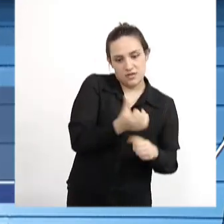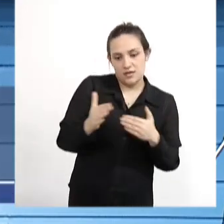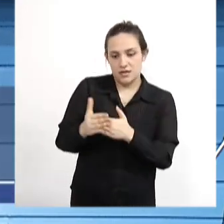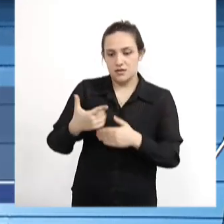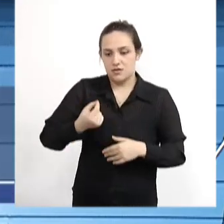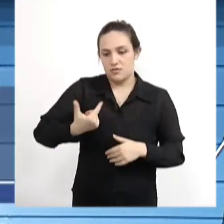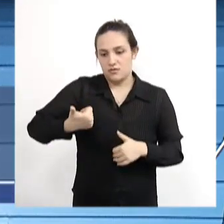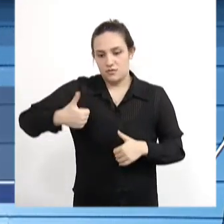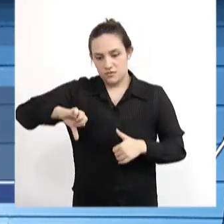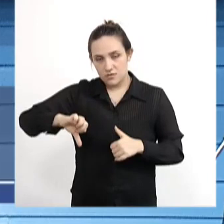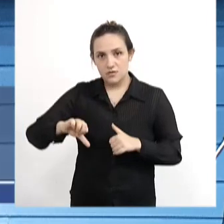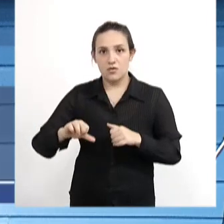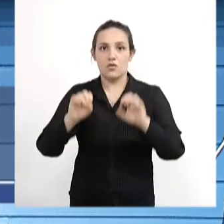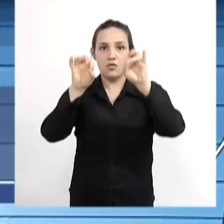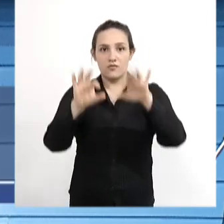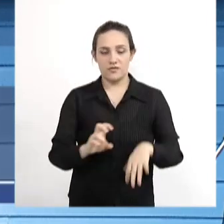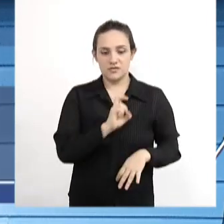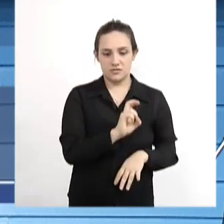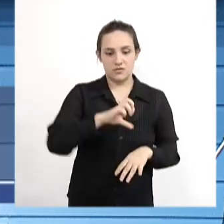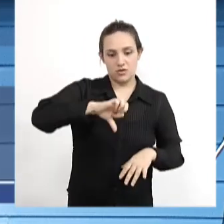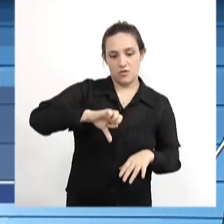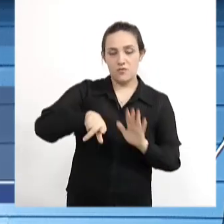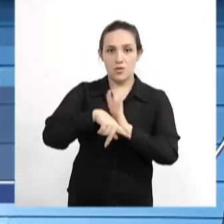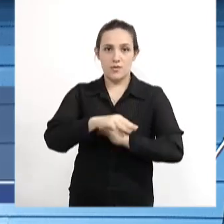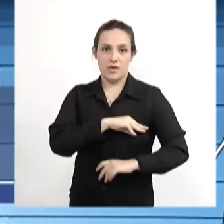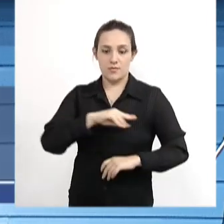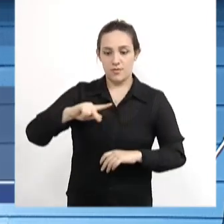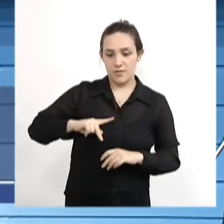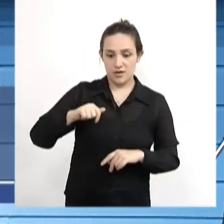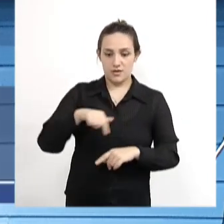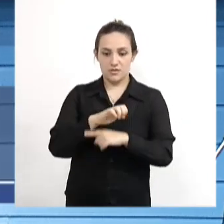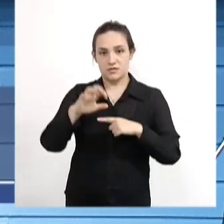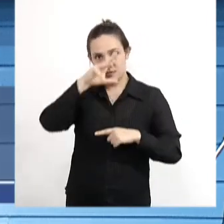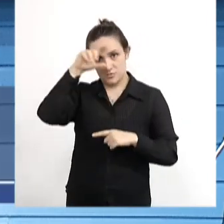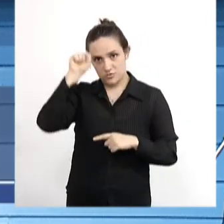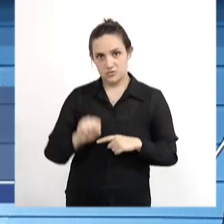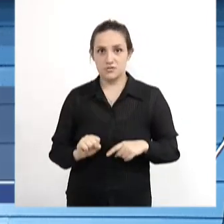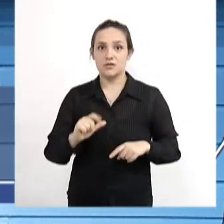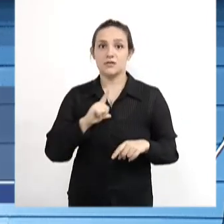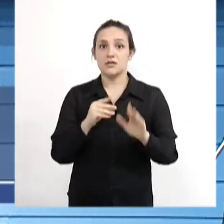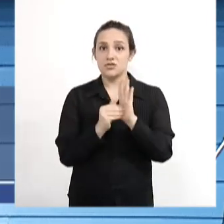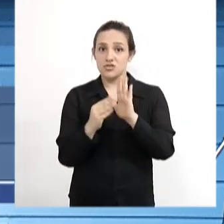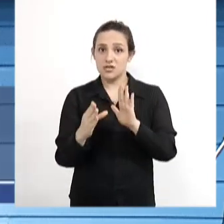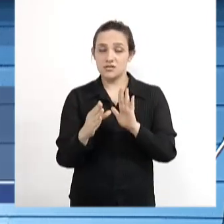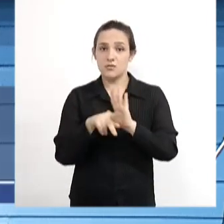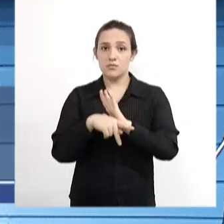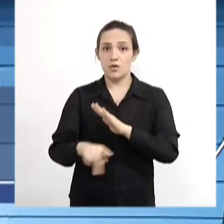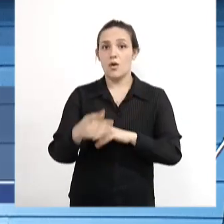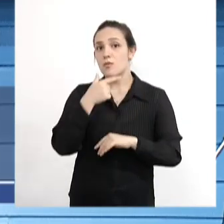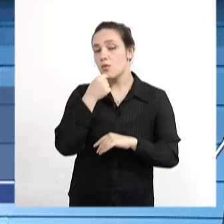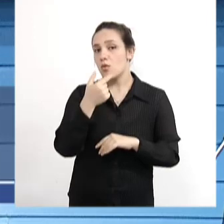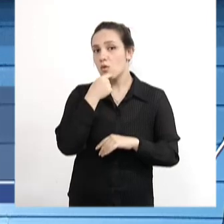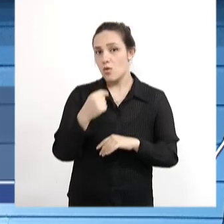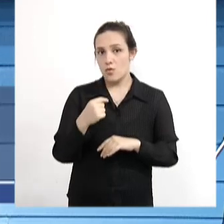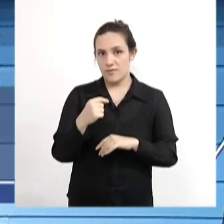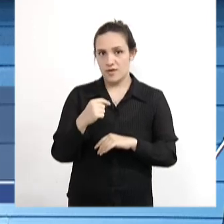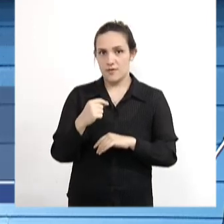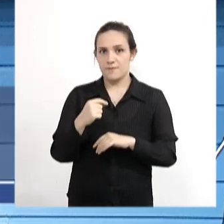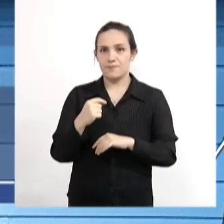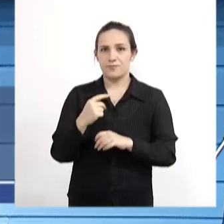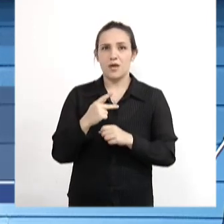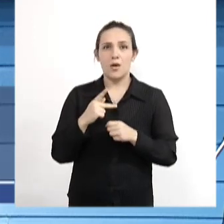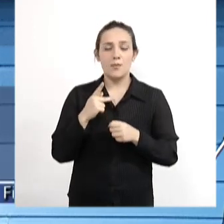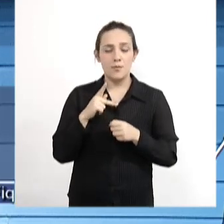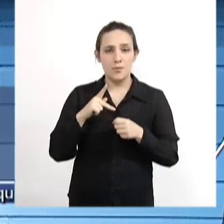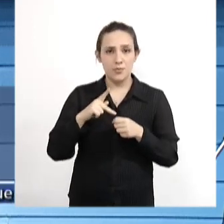59 de 2020, Ministério Público de Mato Grosso do Sul, encaminhando indicação do promotor de justiça Luiz Eduardo Lemes